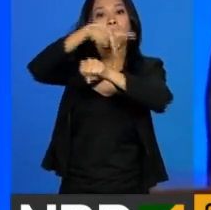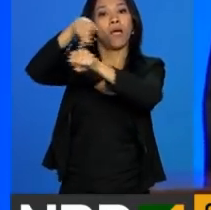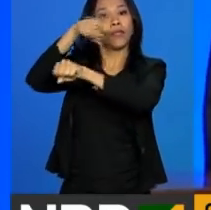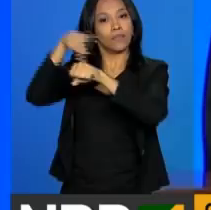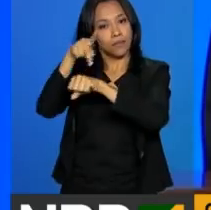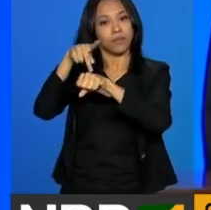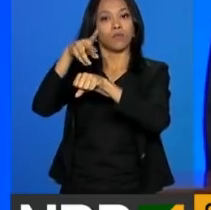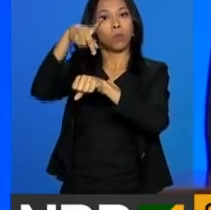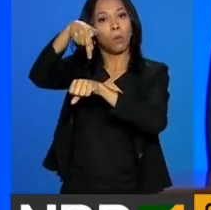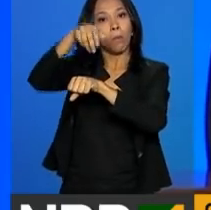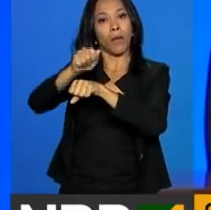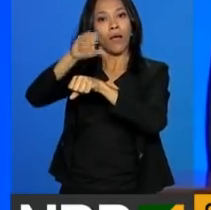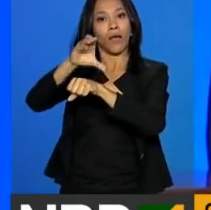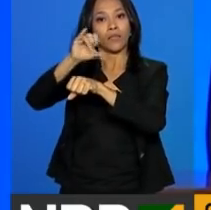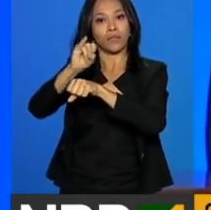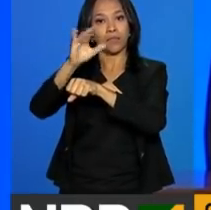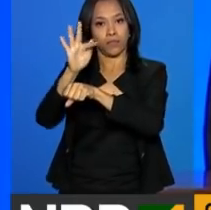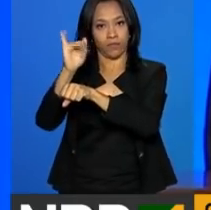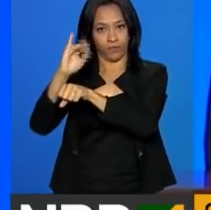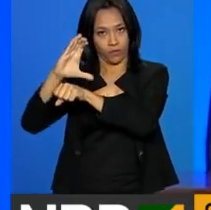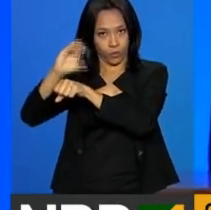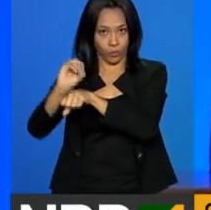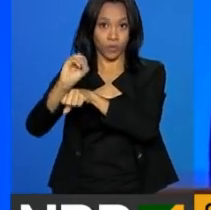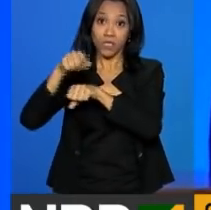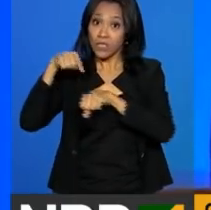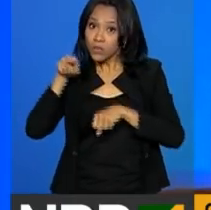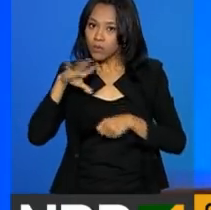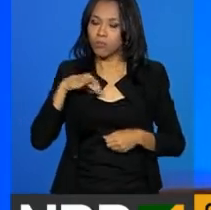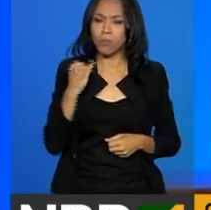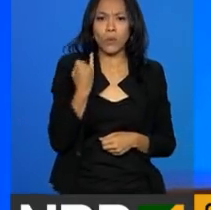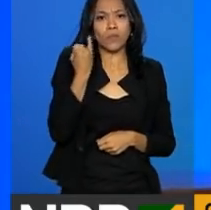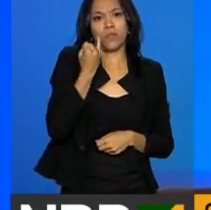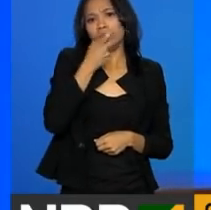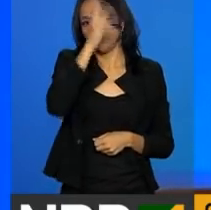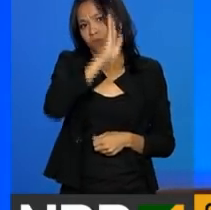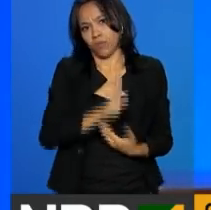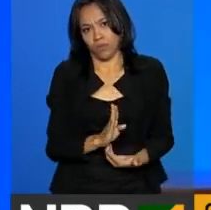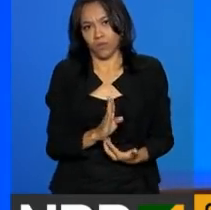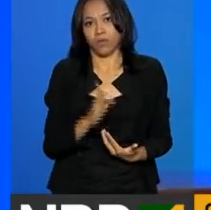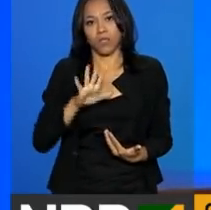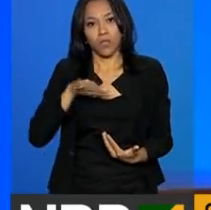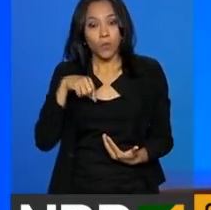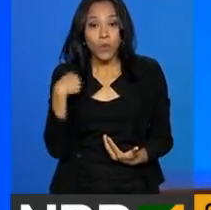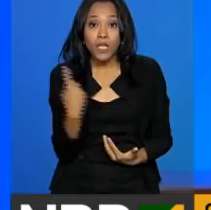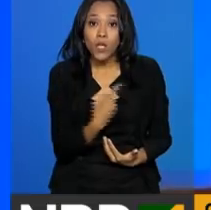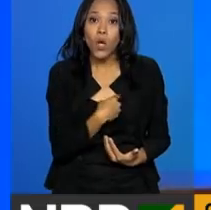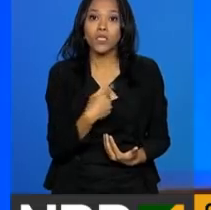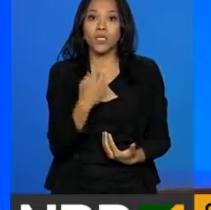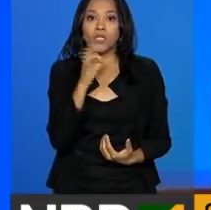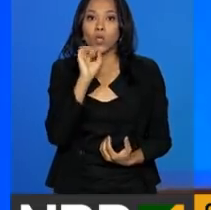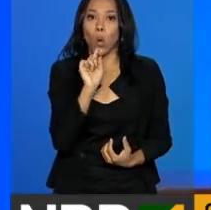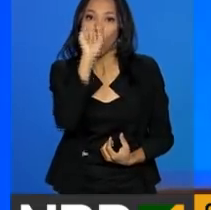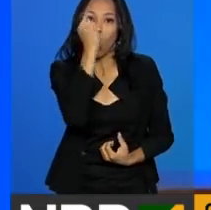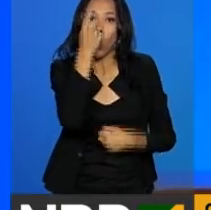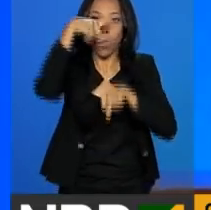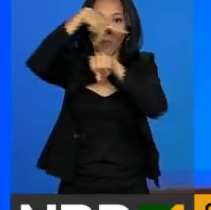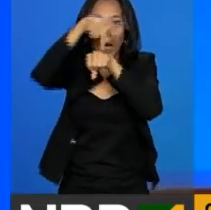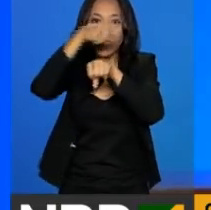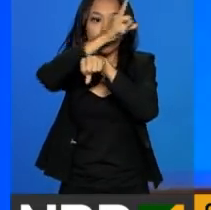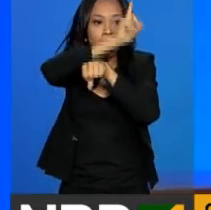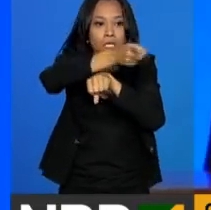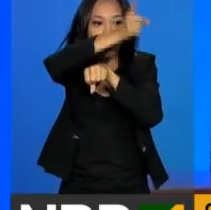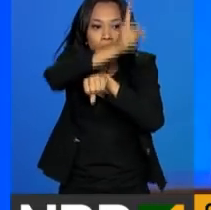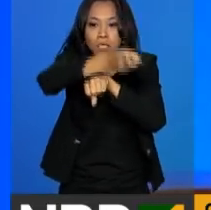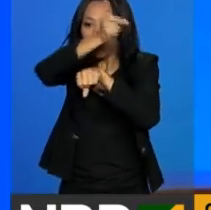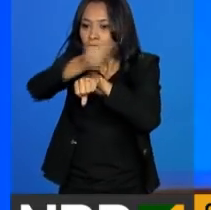para o país tanto que nós mais combatemos na verdade é o protecionismo e isolacionista